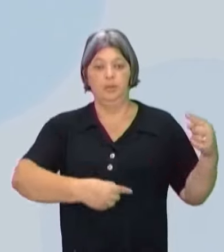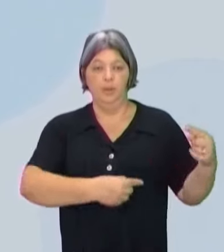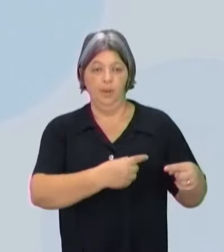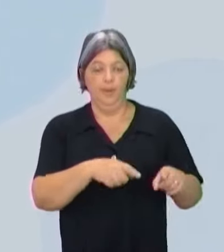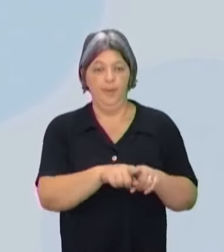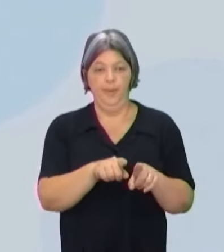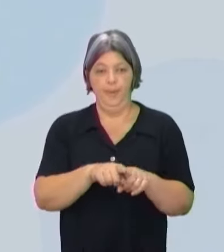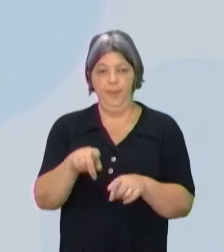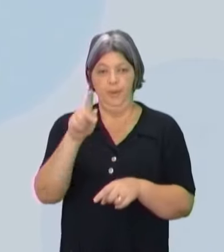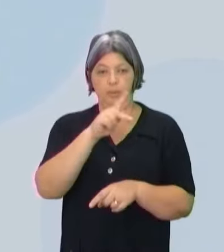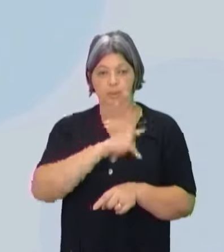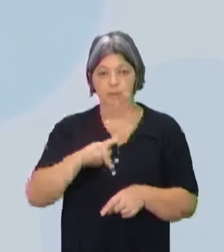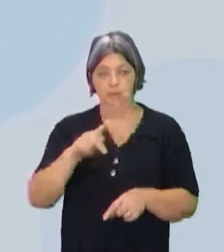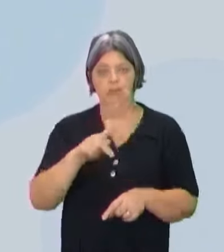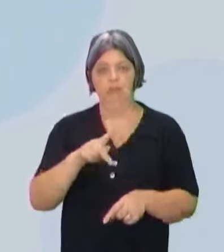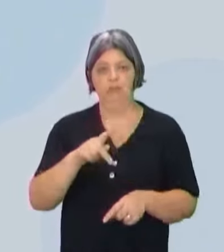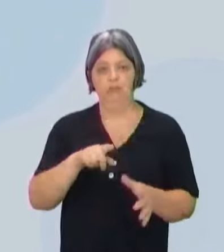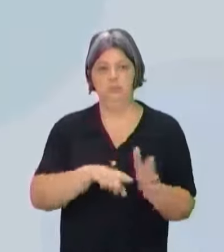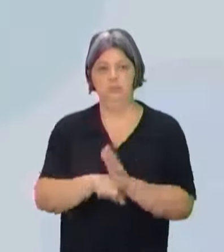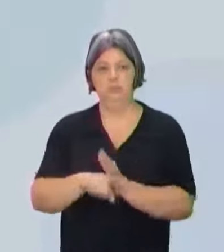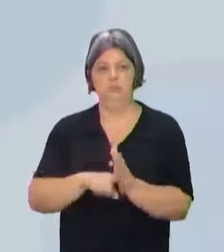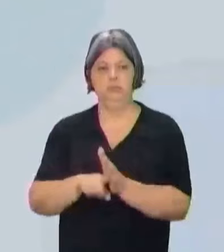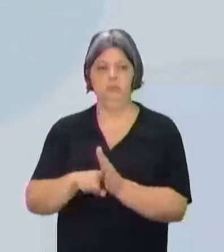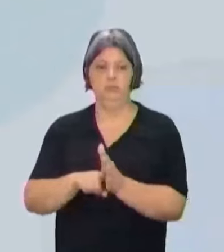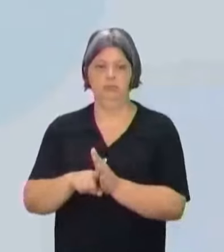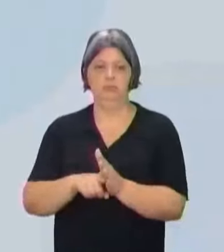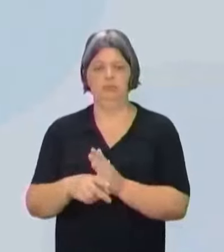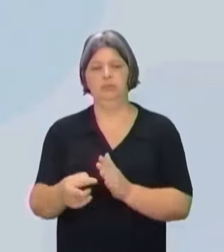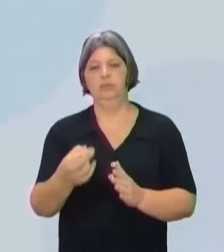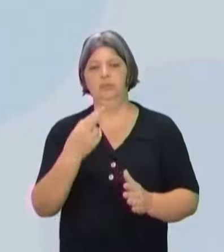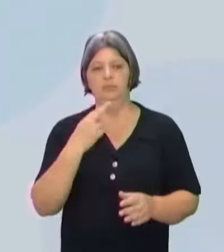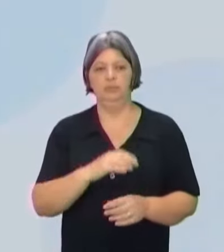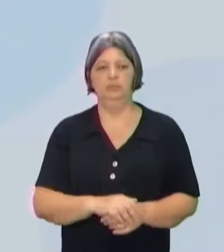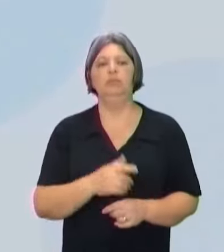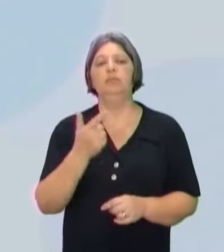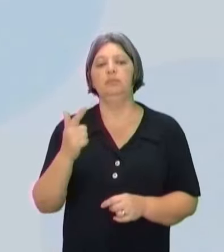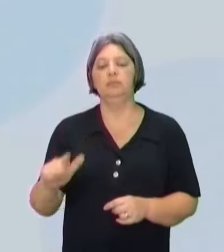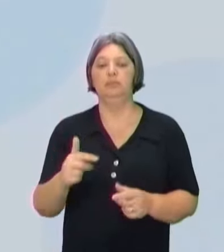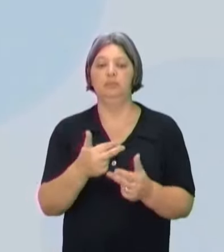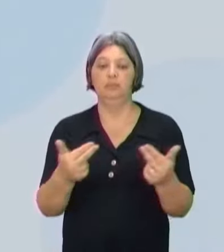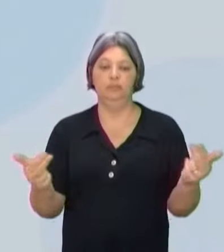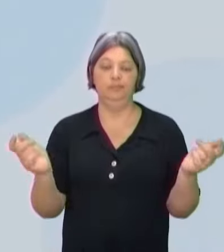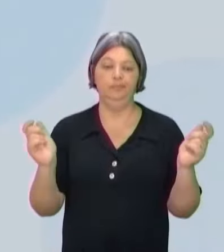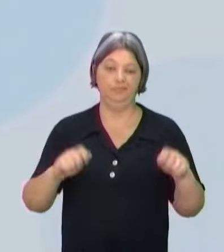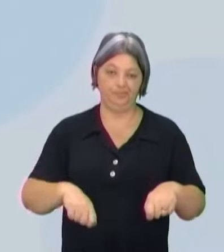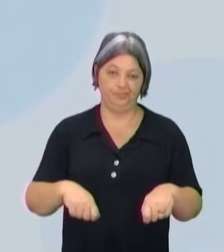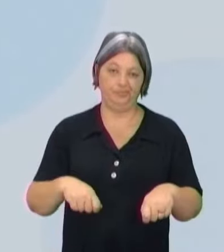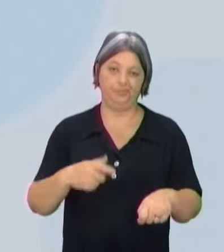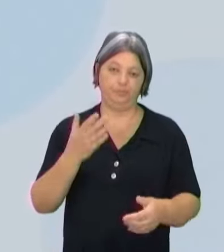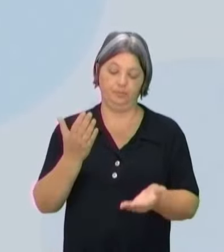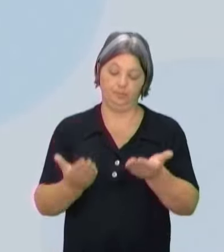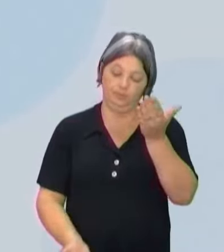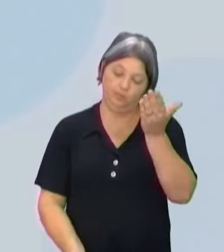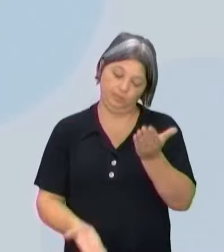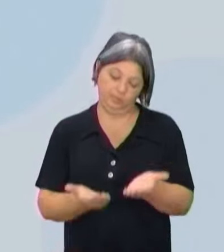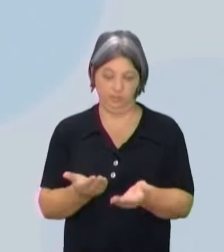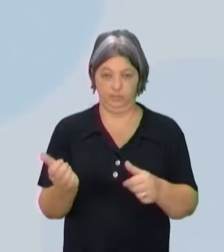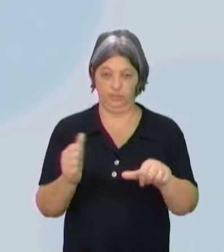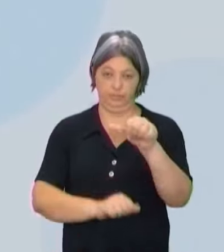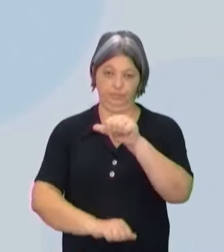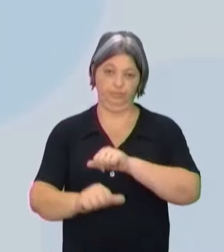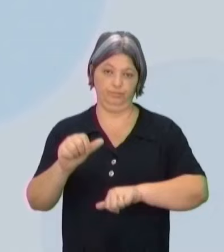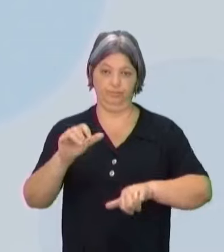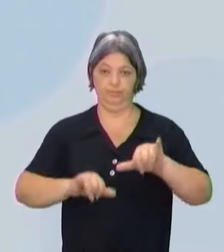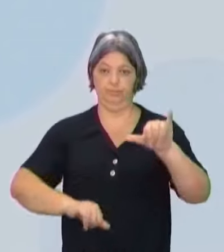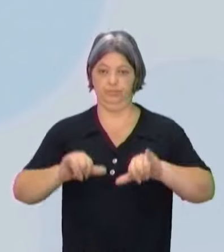professor e buscar essas respostas. Quais outros fatores podem perturbar o equilíbrio químico? Existem,